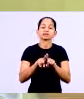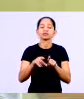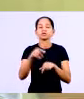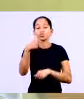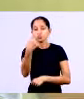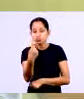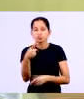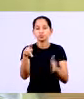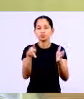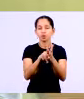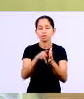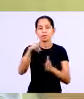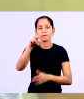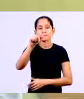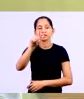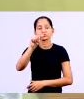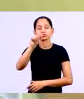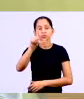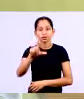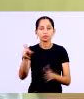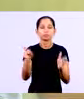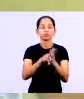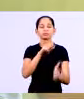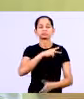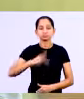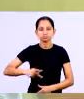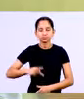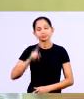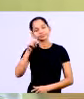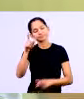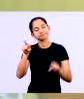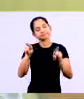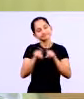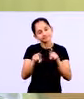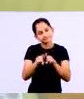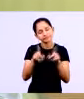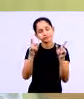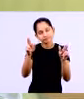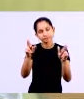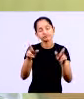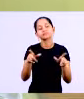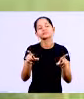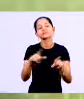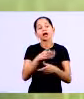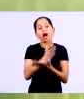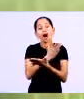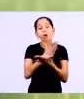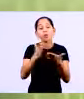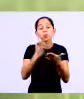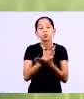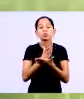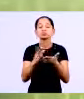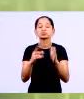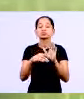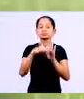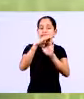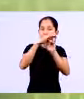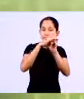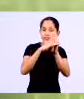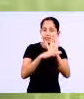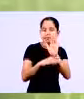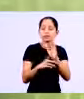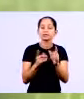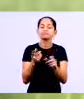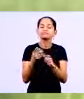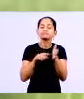da República, que também comenta sobre essas transformações, tá certo, gente? Tem guias. Se vocês pesquisarem, enquanto